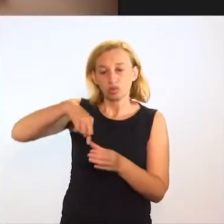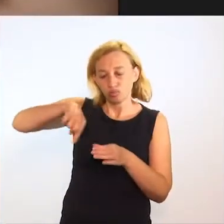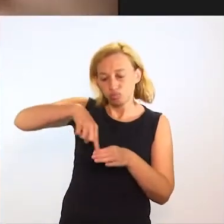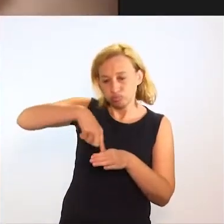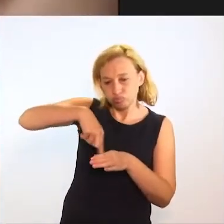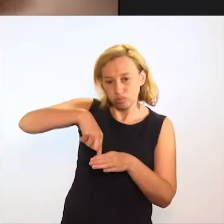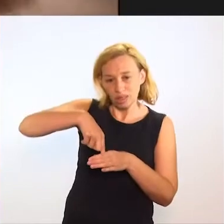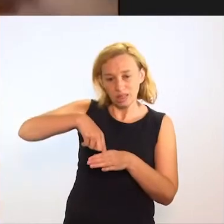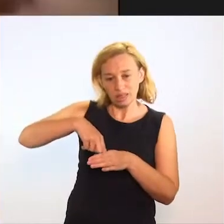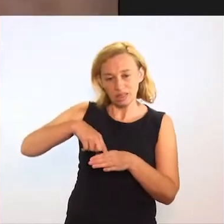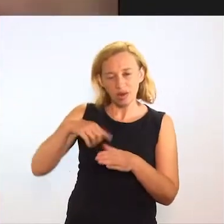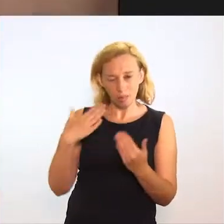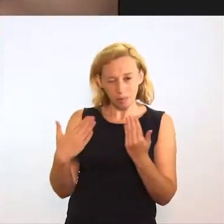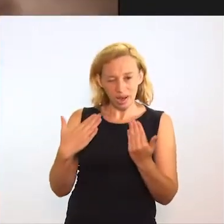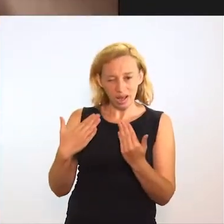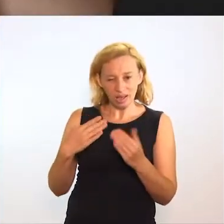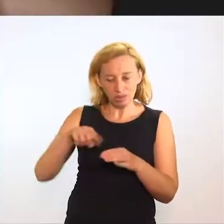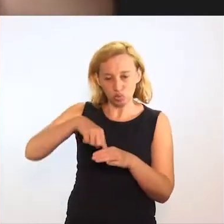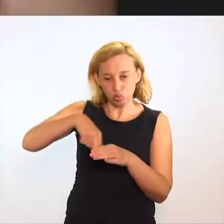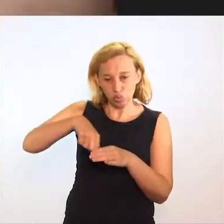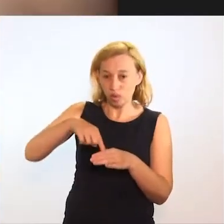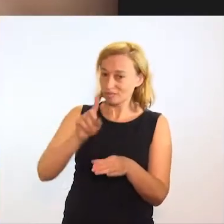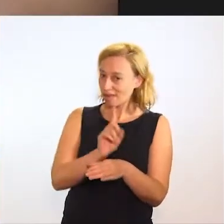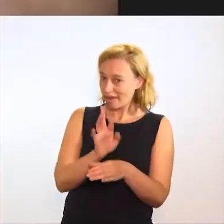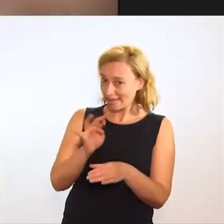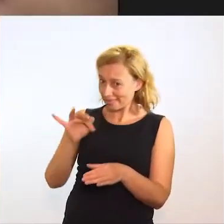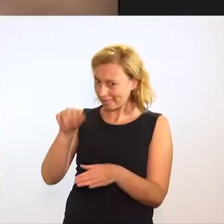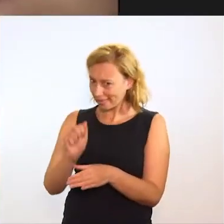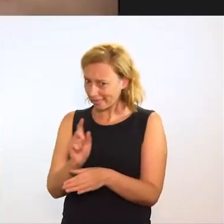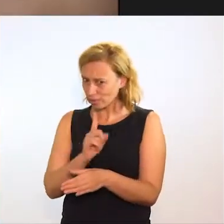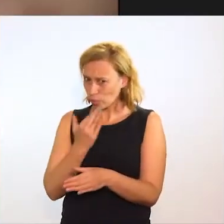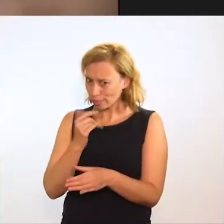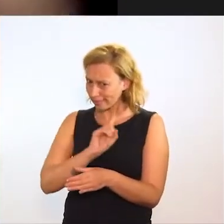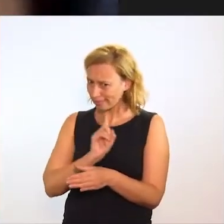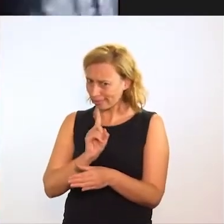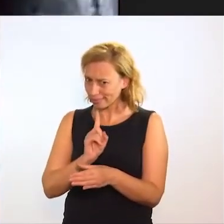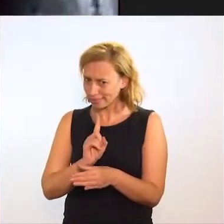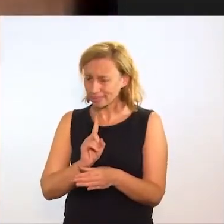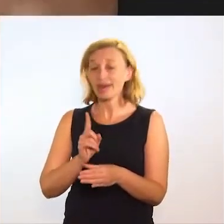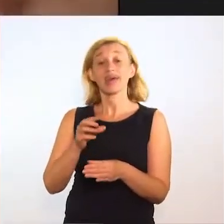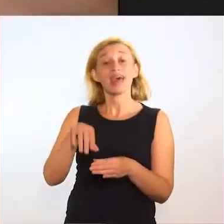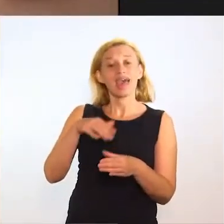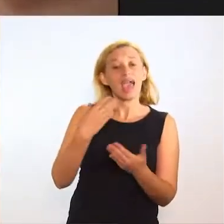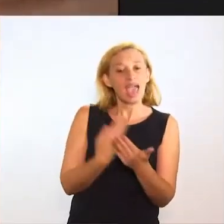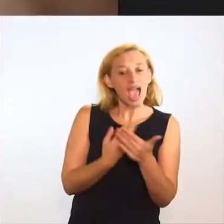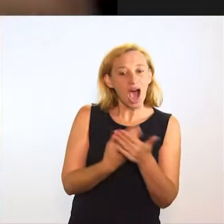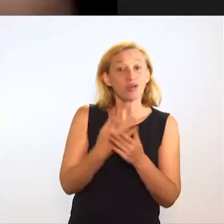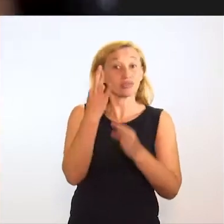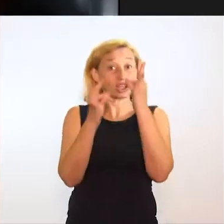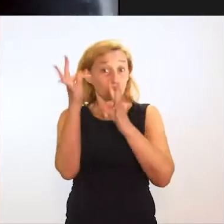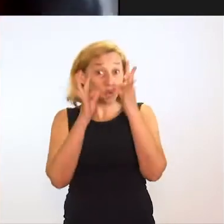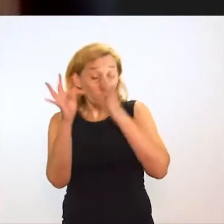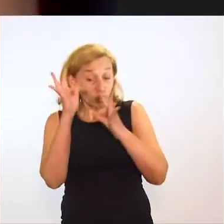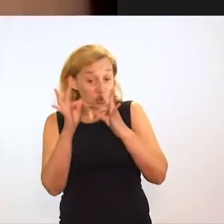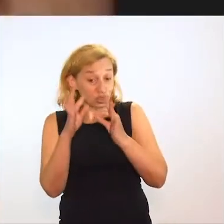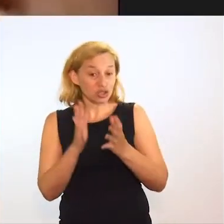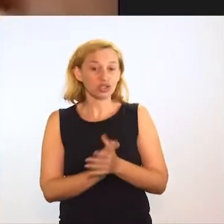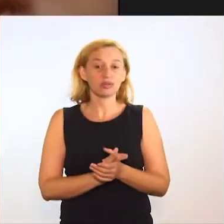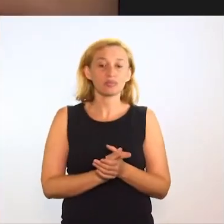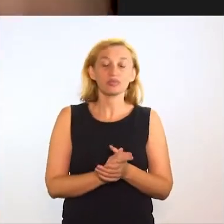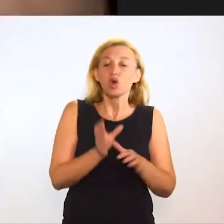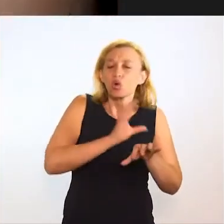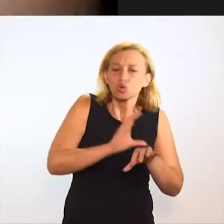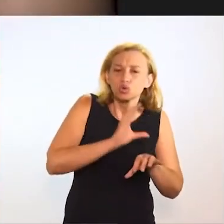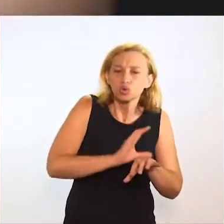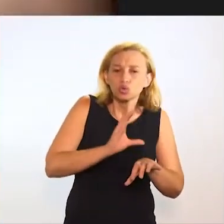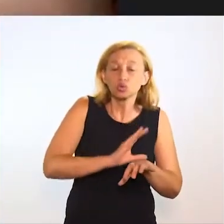no liquidificador e batesse. Não é aula de receita não, gente. É aula de tecnologia, né? E